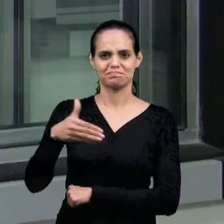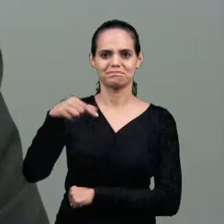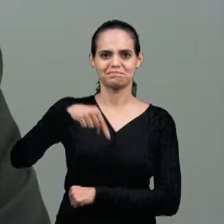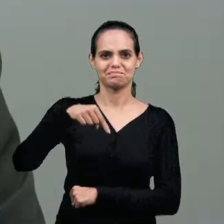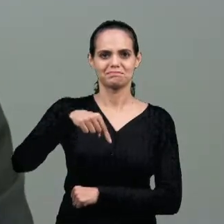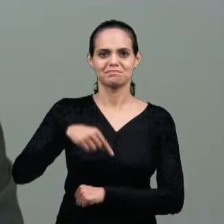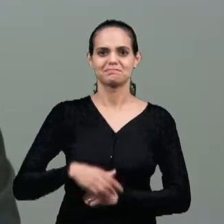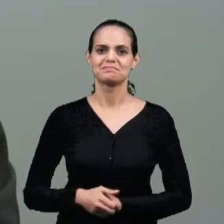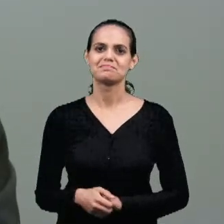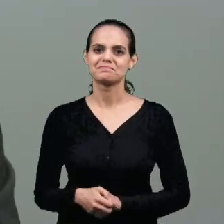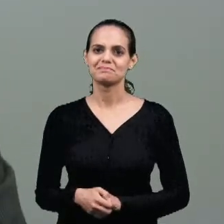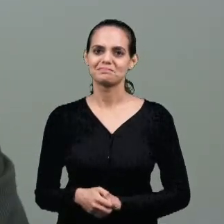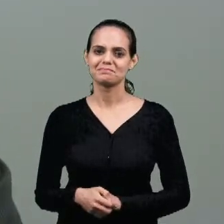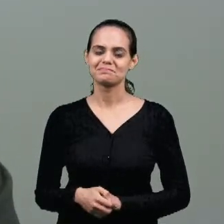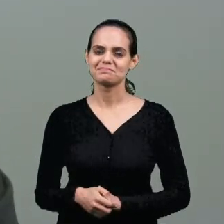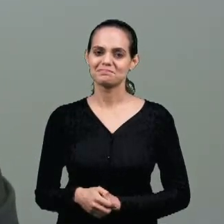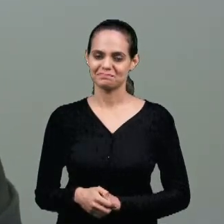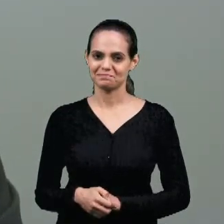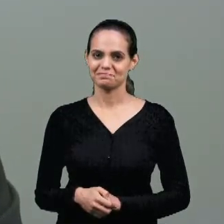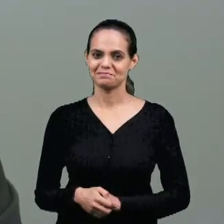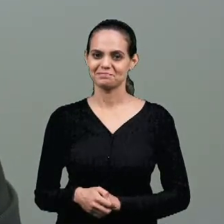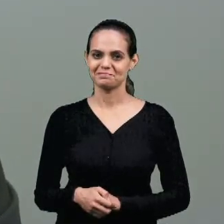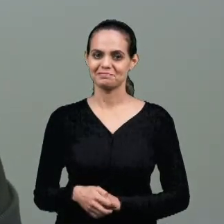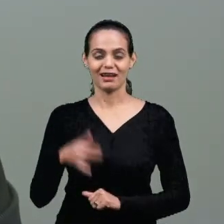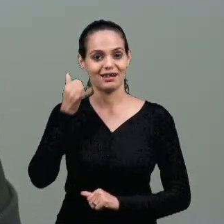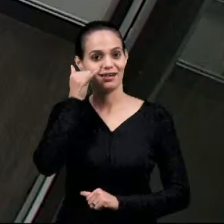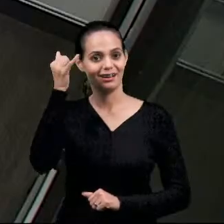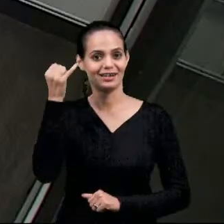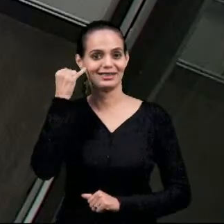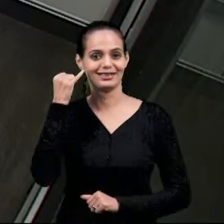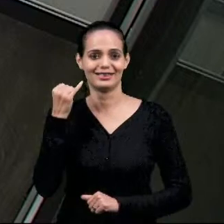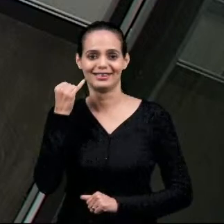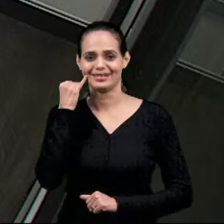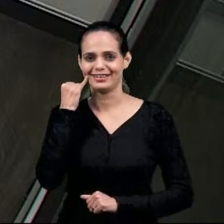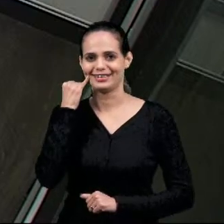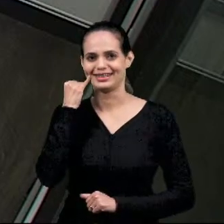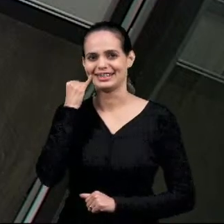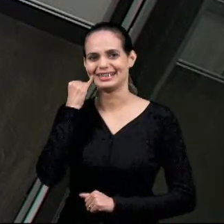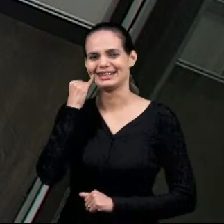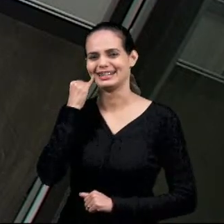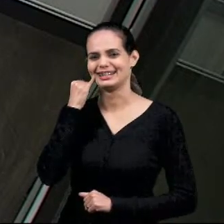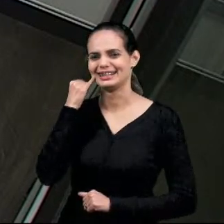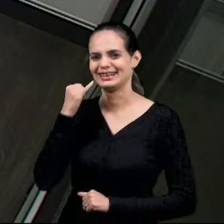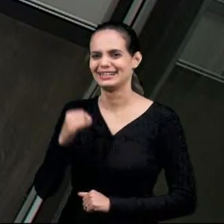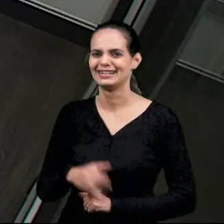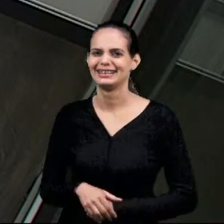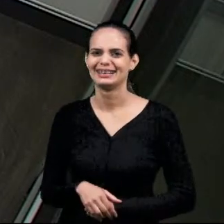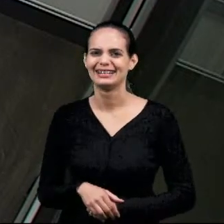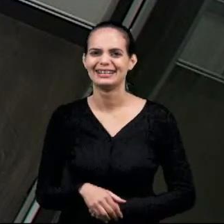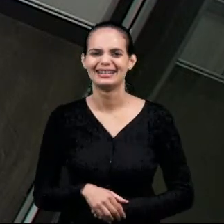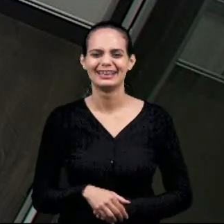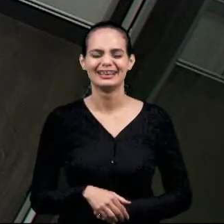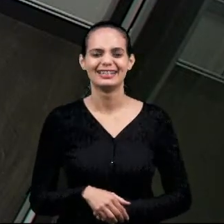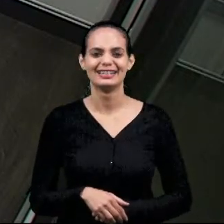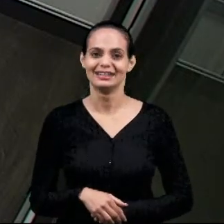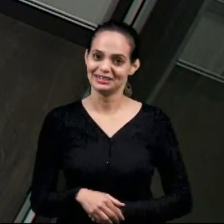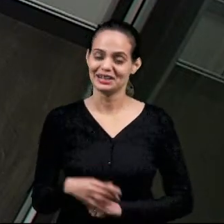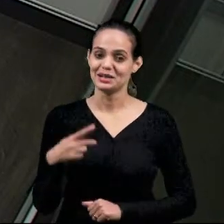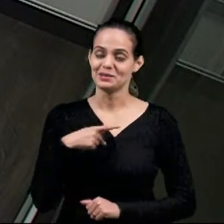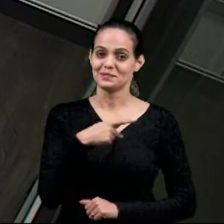Senhor, né? Inclusive, recebeu um telefonema do pastor Josias, né? Aí, como o senhor disse, não posso... Josias é uma intimação,